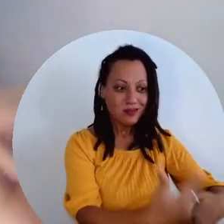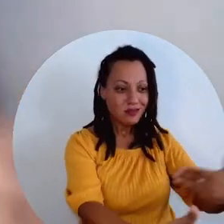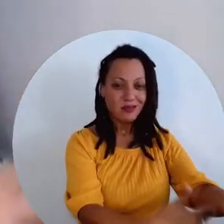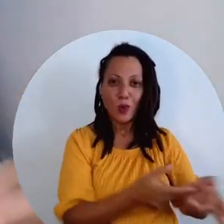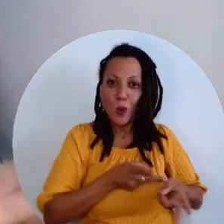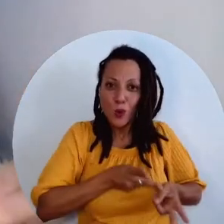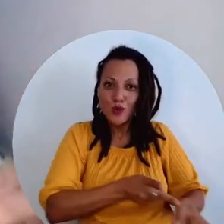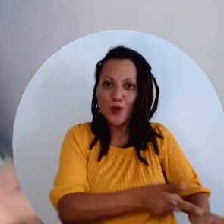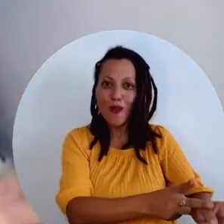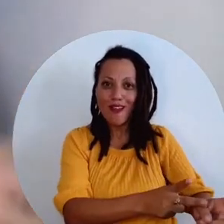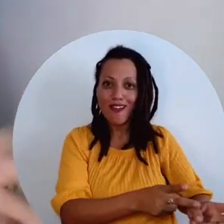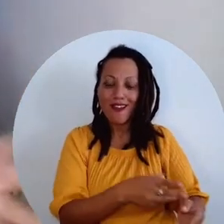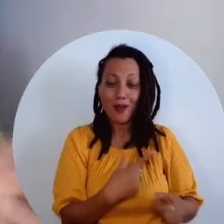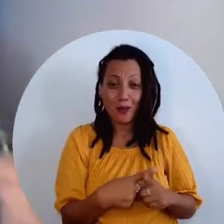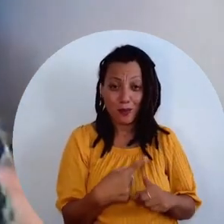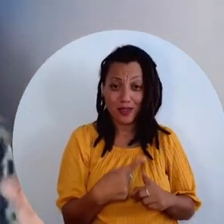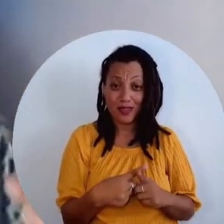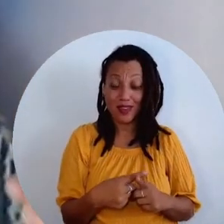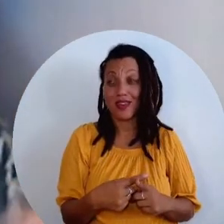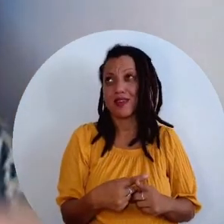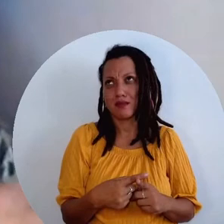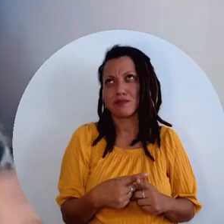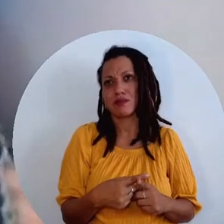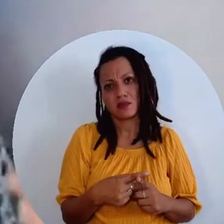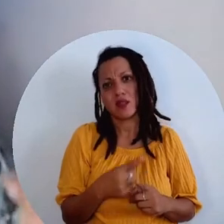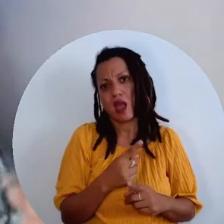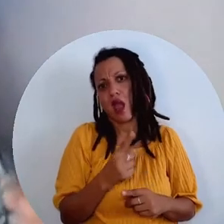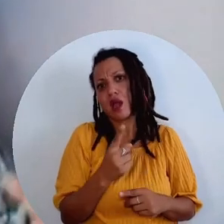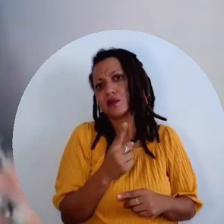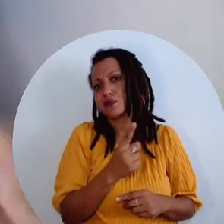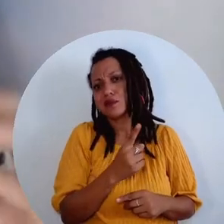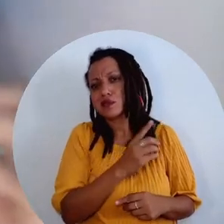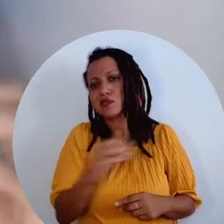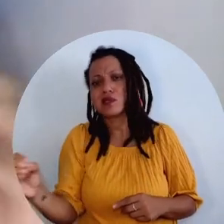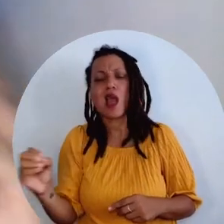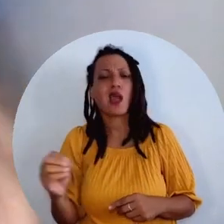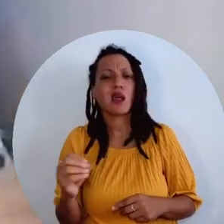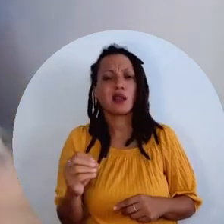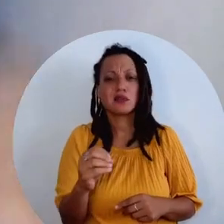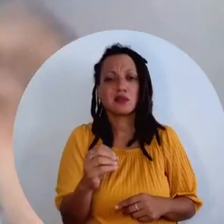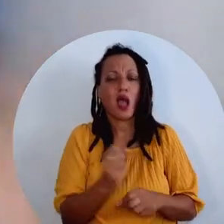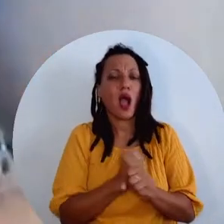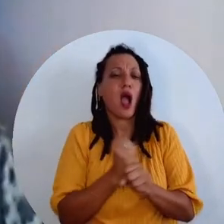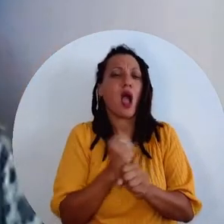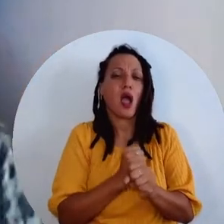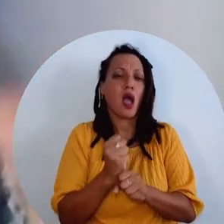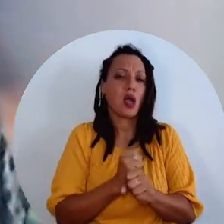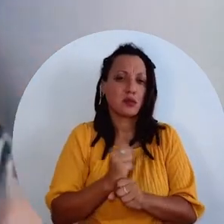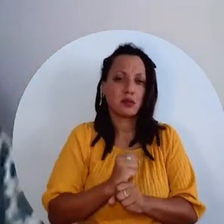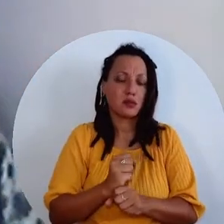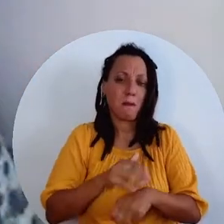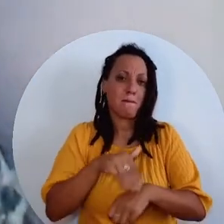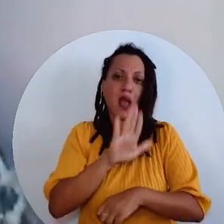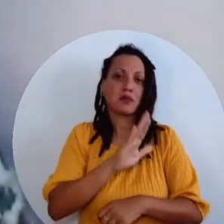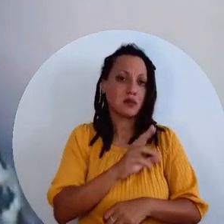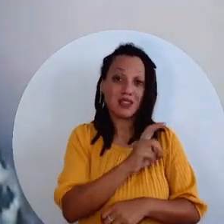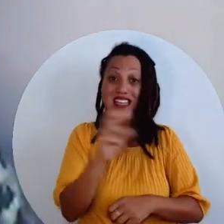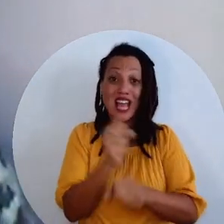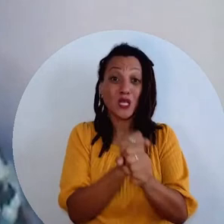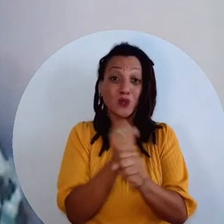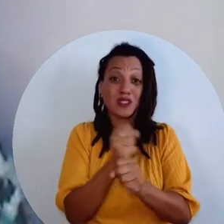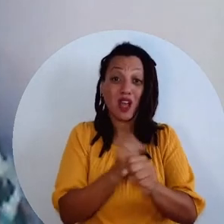primeiro momento, né, que é secular, inclusive, mais de século, que é de total